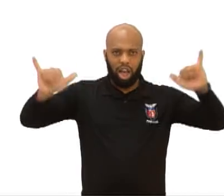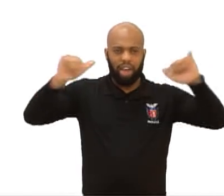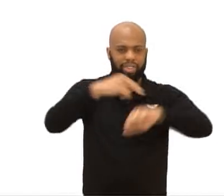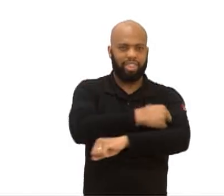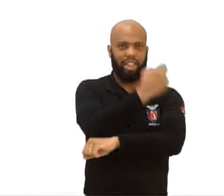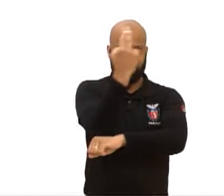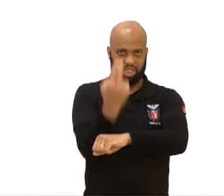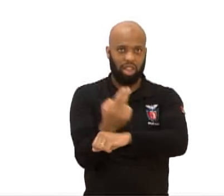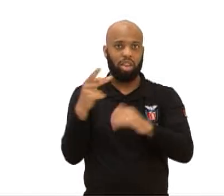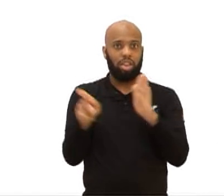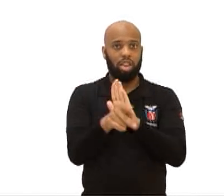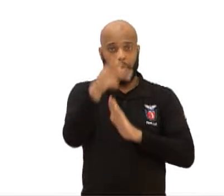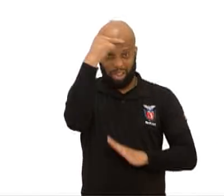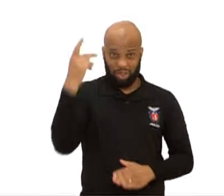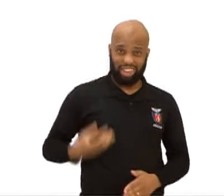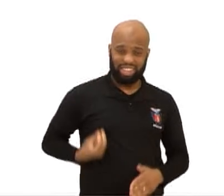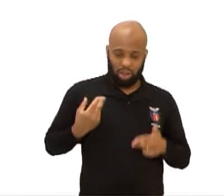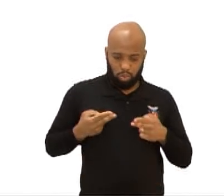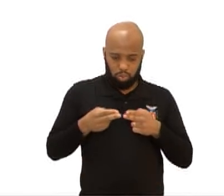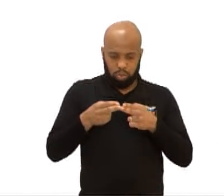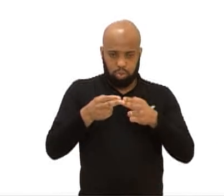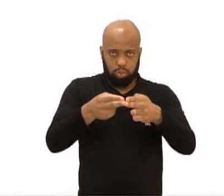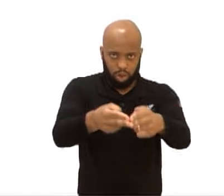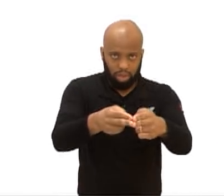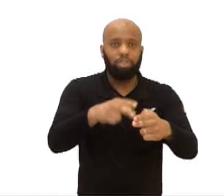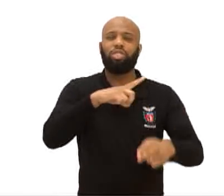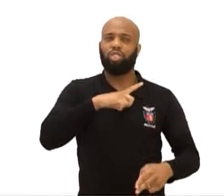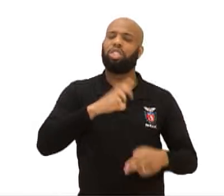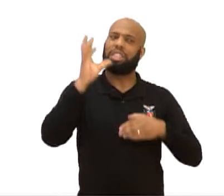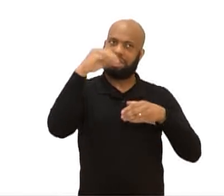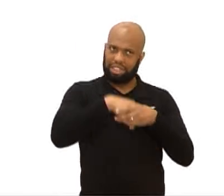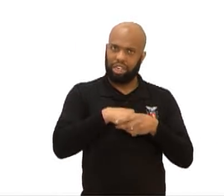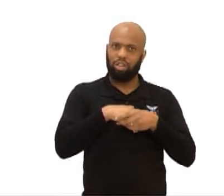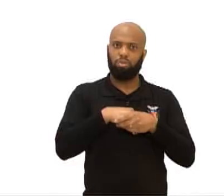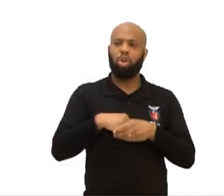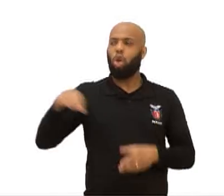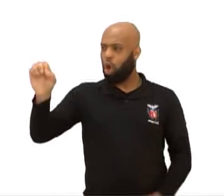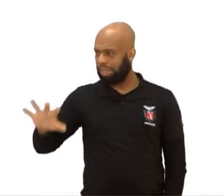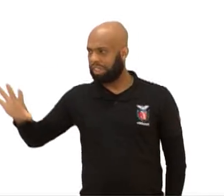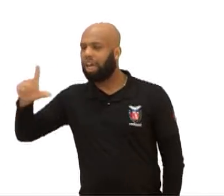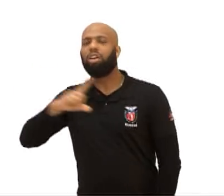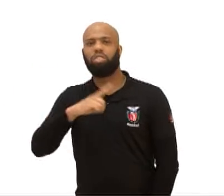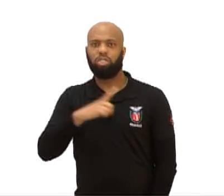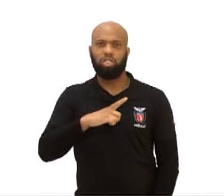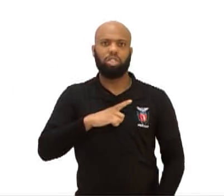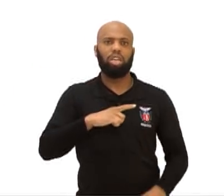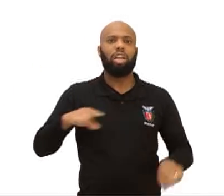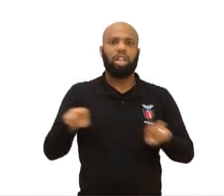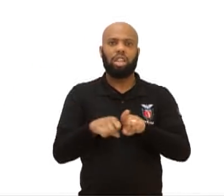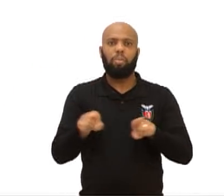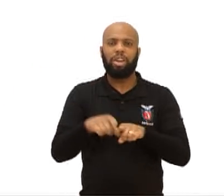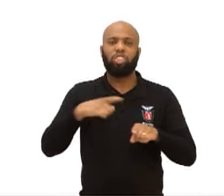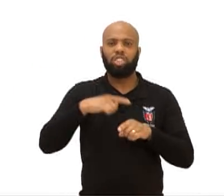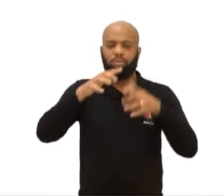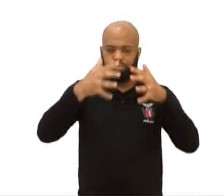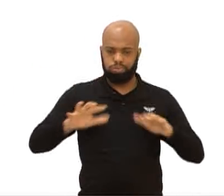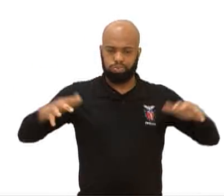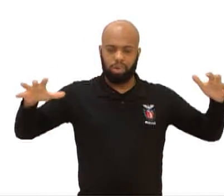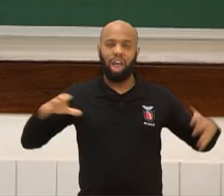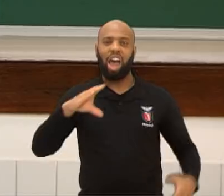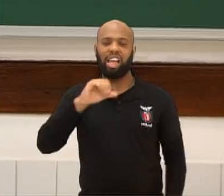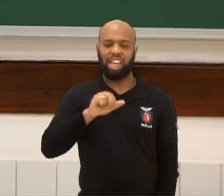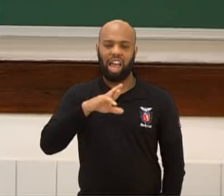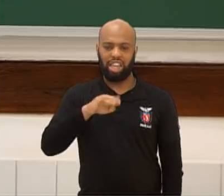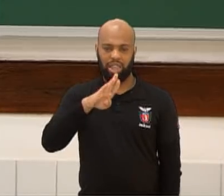para as tripulações dos navios da United Fruit Company no Oceano Atlântico e Mar do Caribe. Essa empresa era